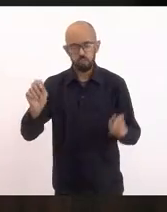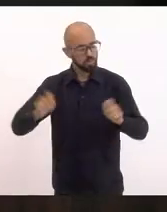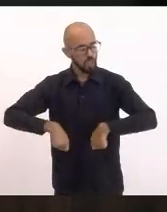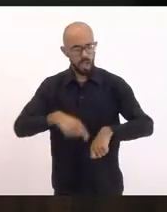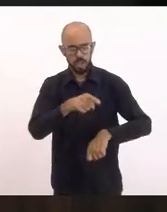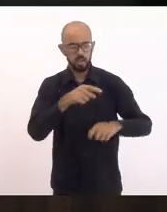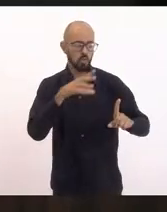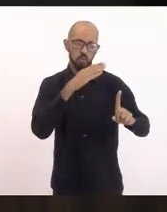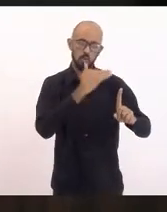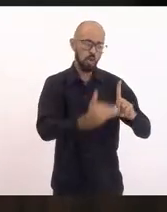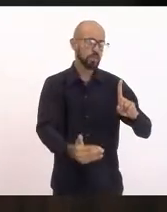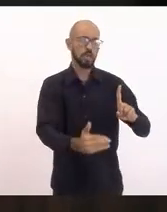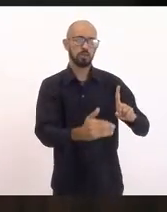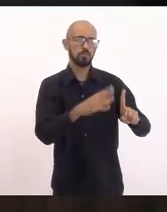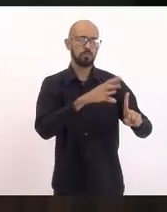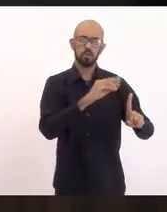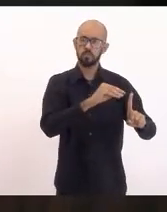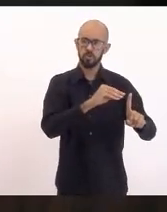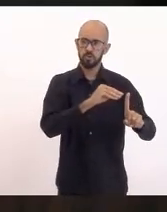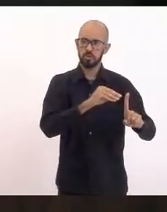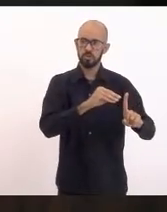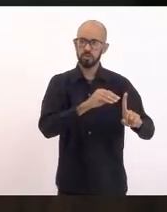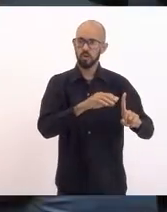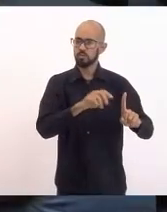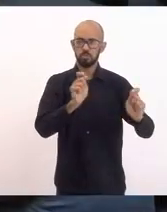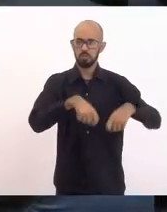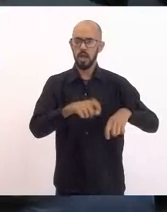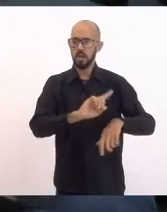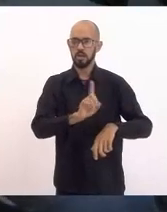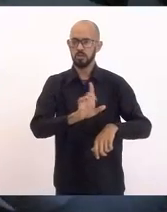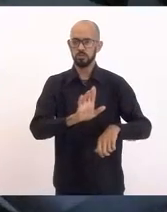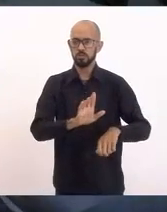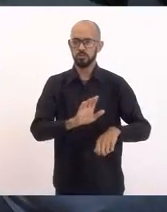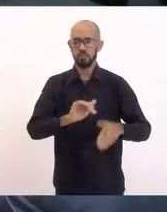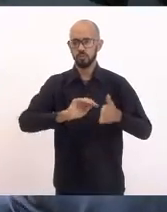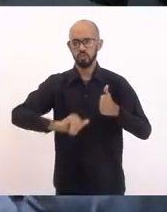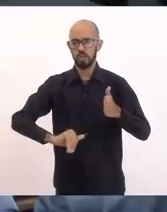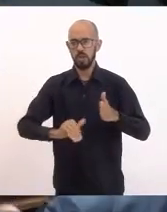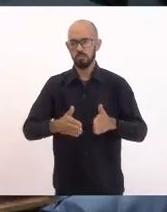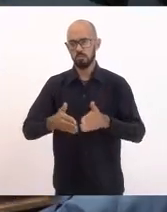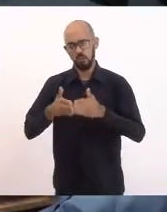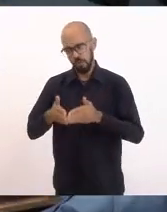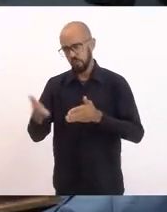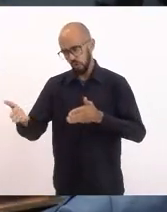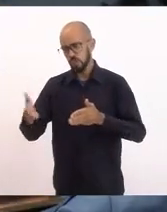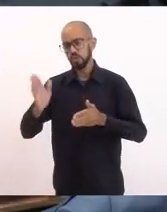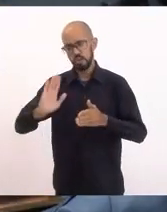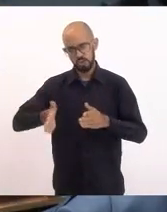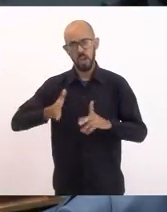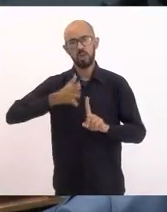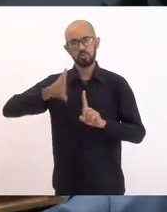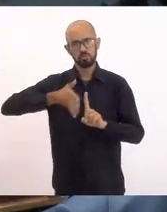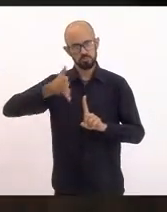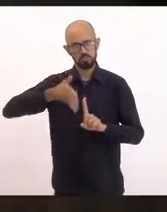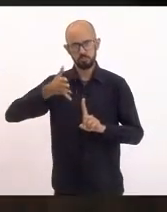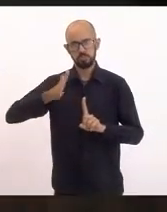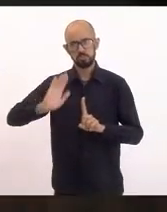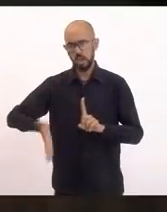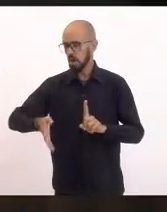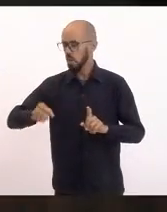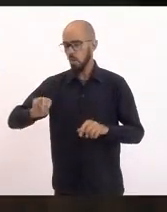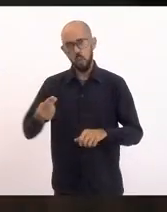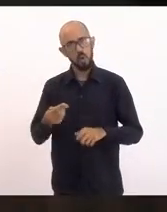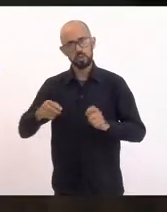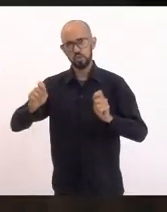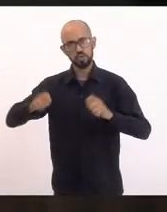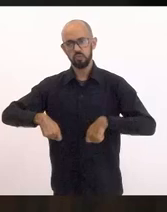eu falei um minuto, eu não vou conceder. E vou tirar... Eu vou tirar, por favor. Vossa Excelência usou a palavra. Eu não vou, senão a gente não vai sair